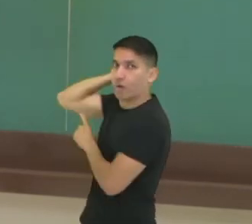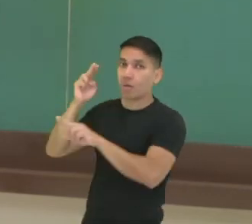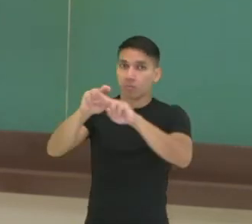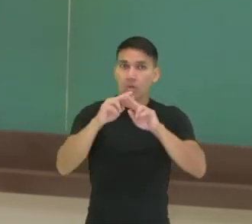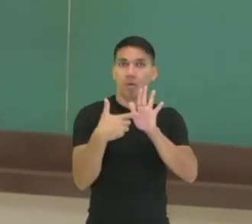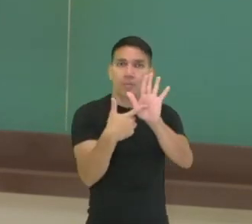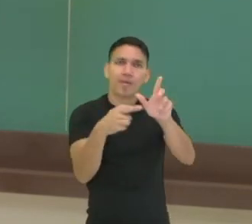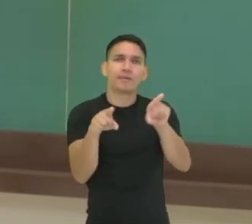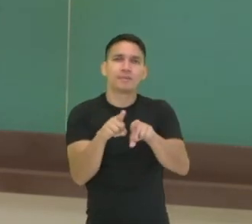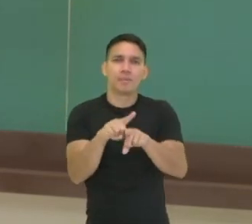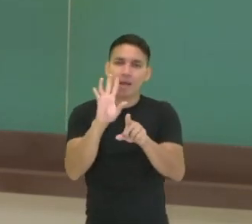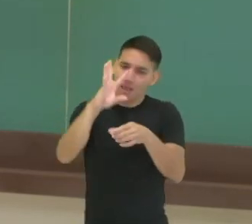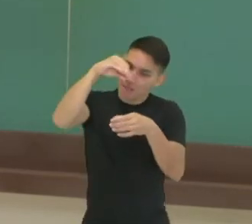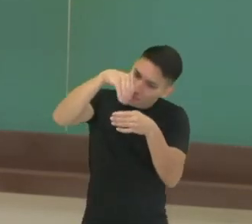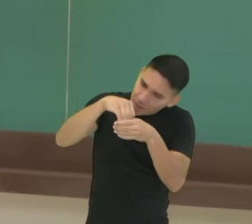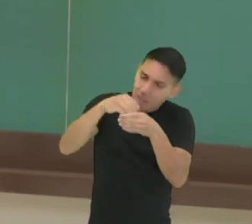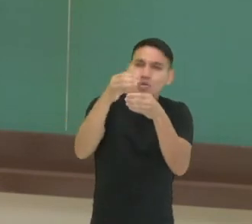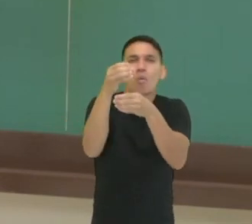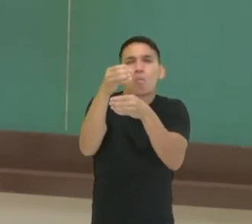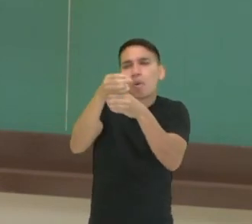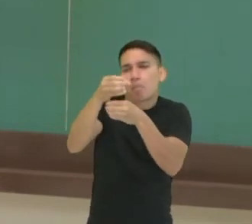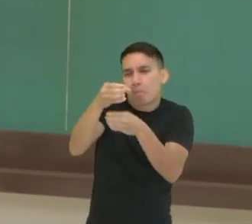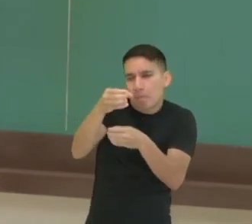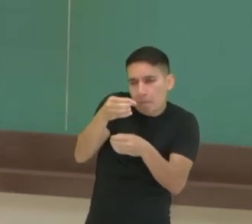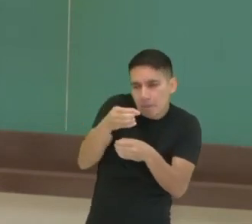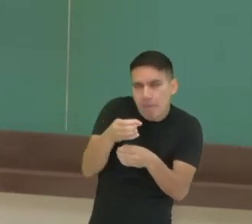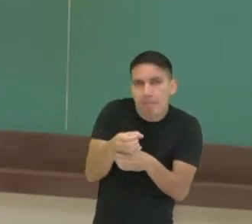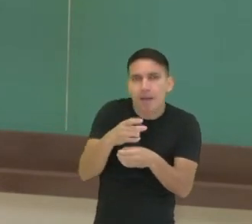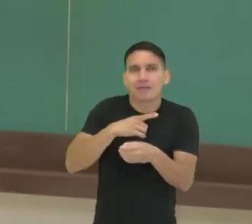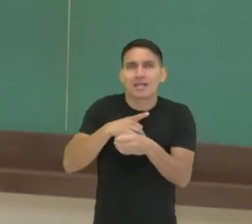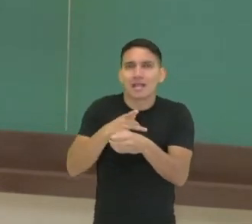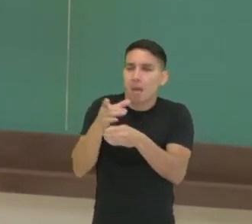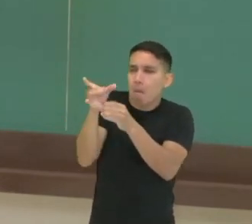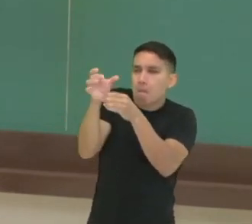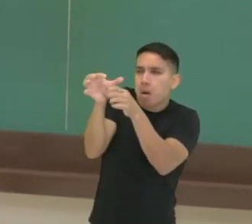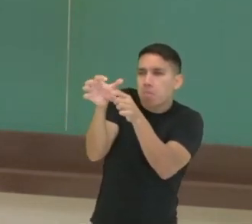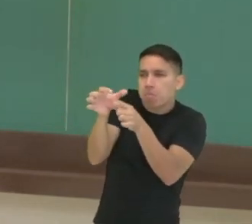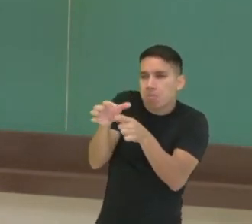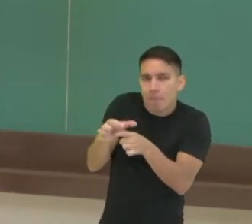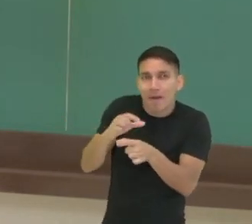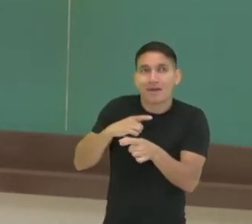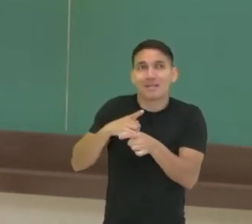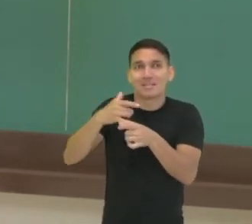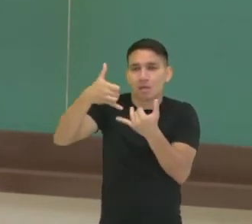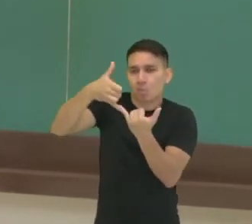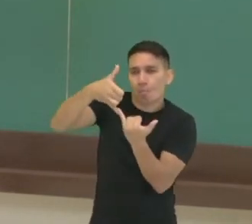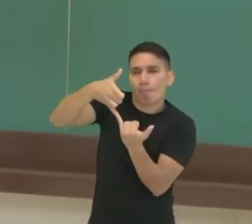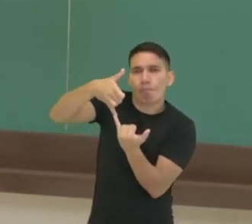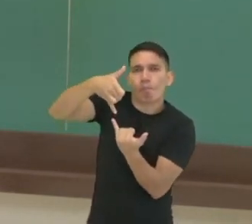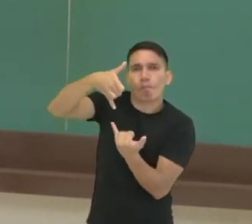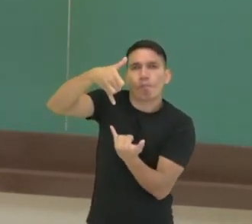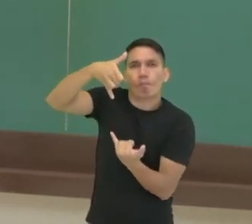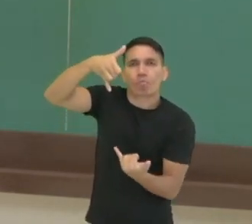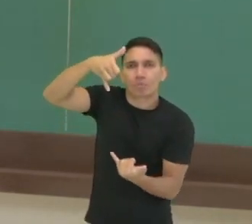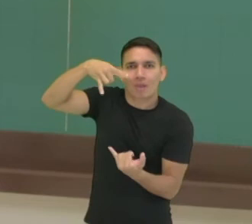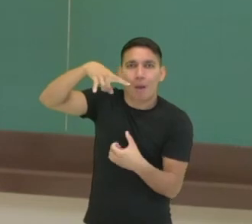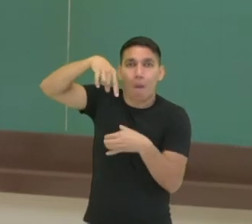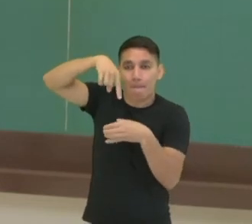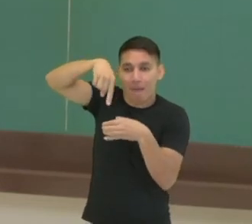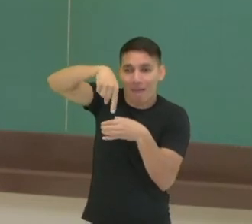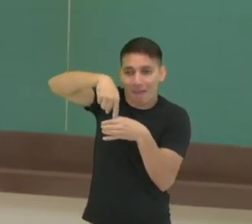dessa coluna vertebral, desses ossinhos, passa um feixe, um cordão aonde